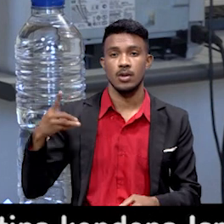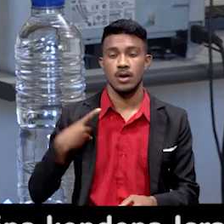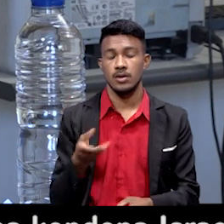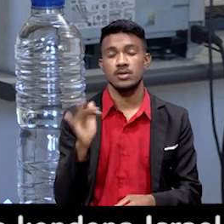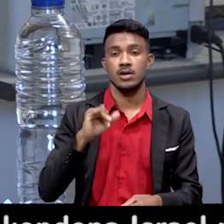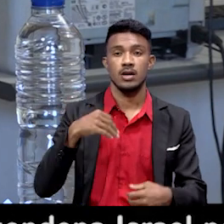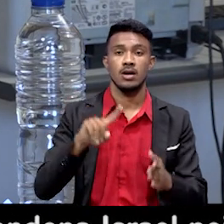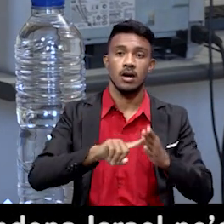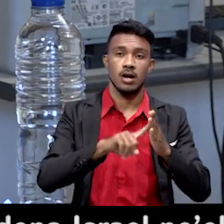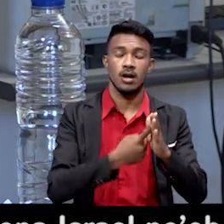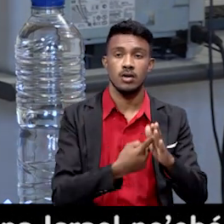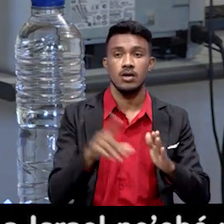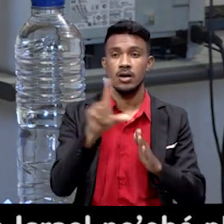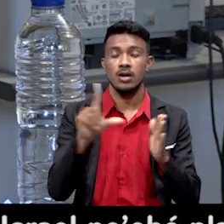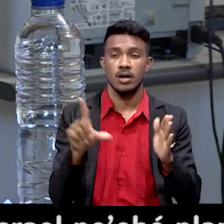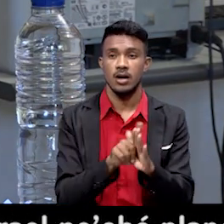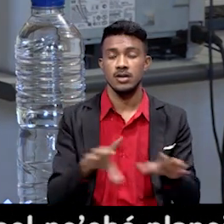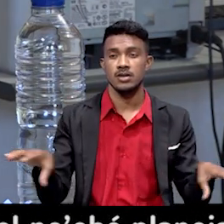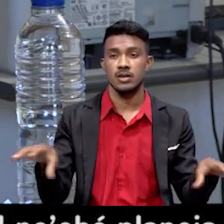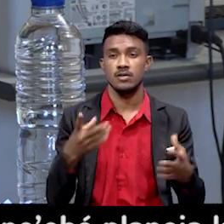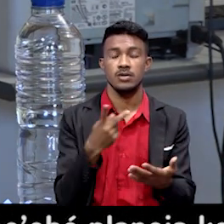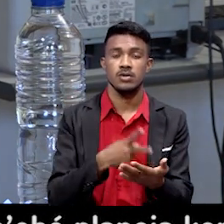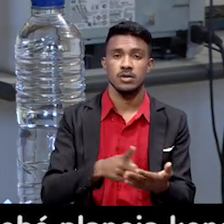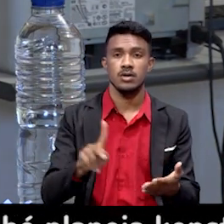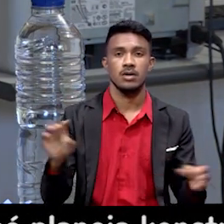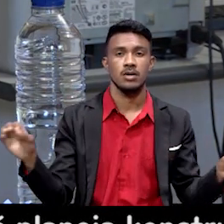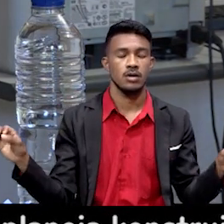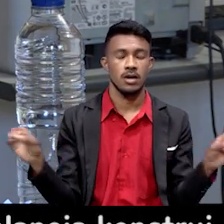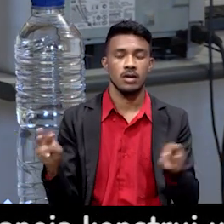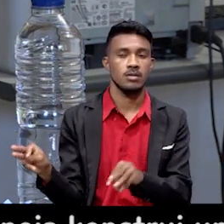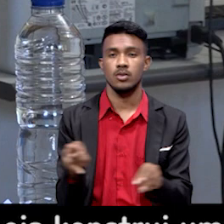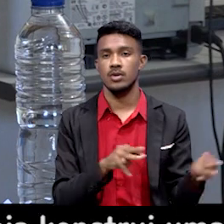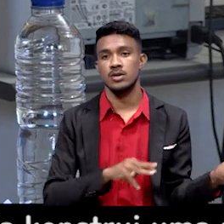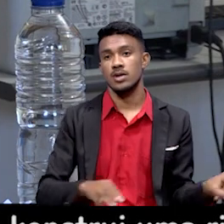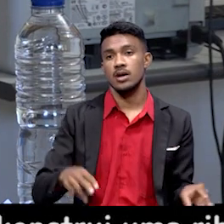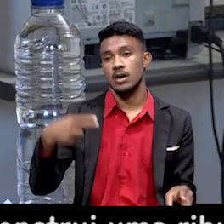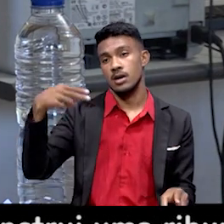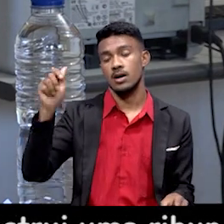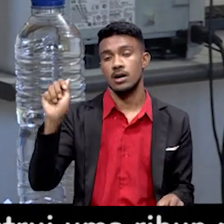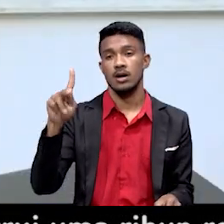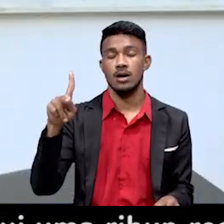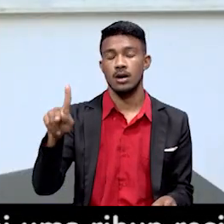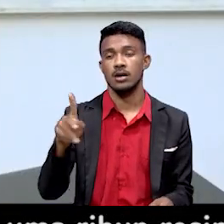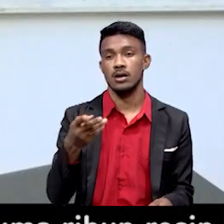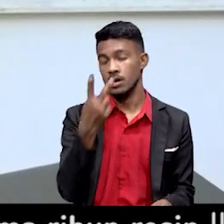pensam vital le pensam vital sira ne na fatin hela ya mudansa bahak ne hare deputado